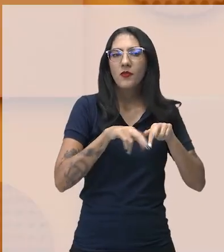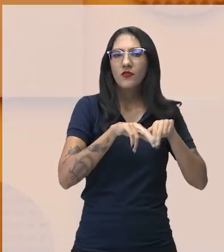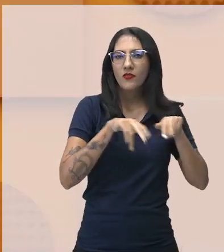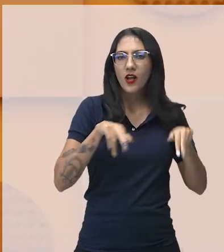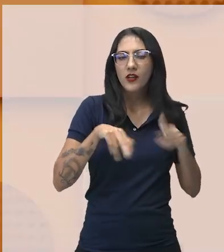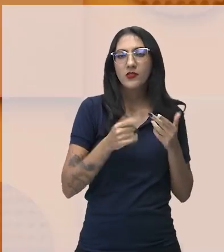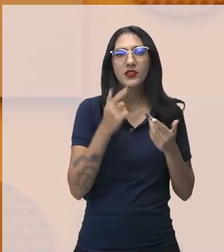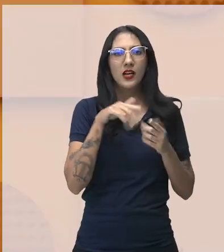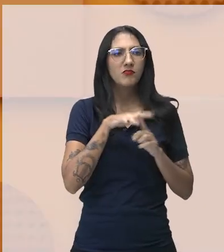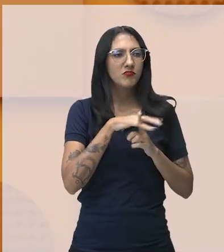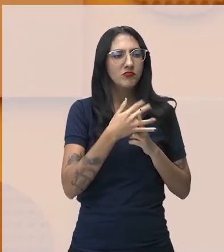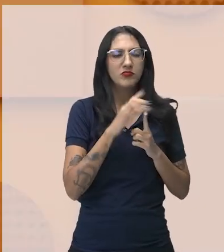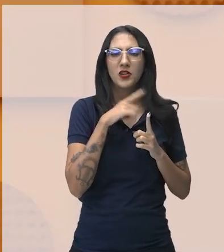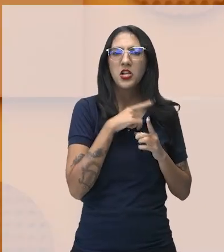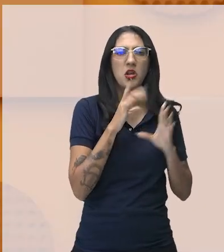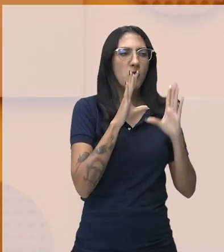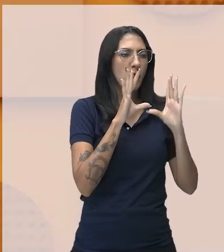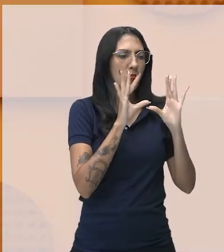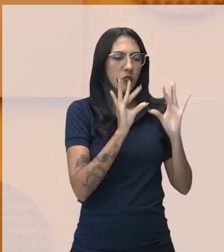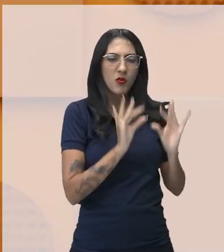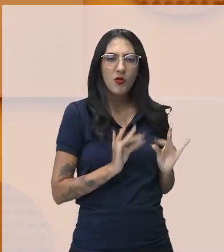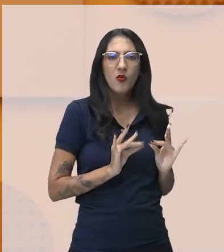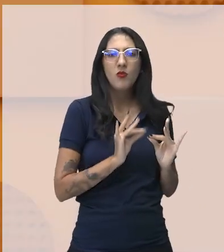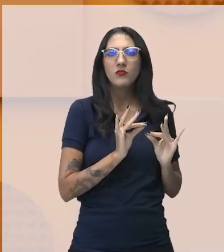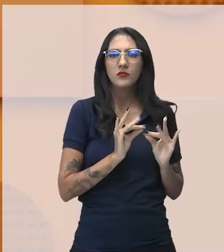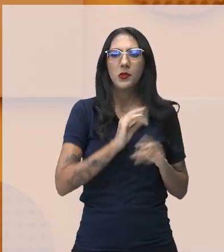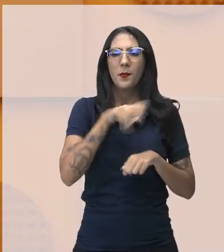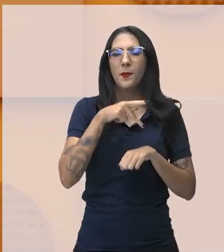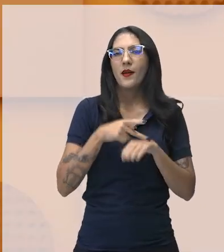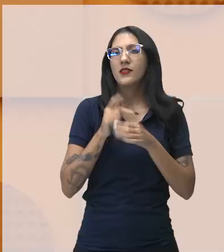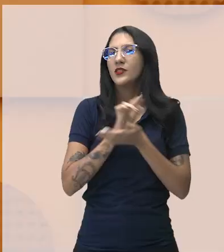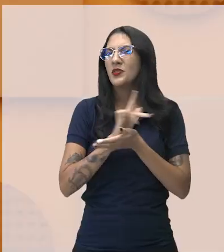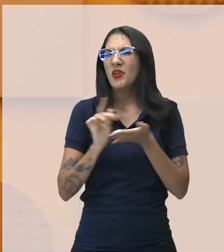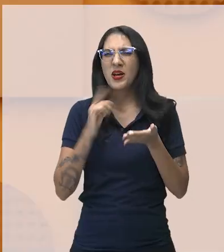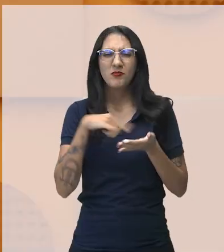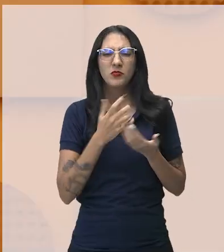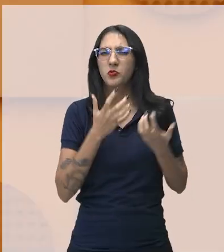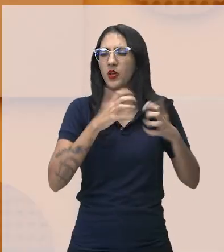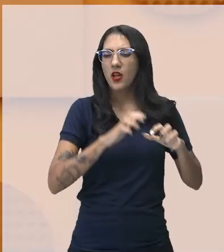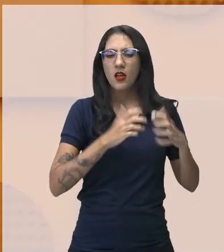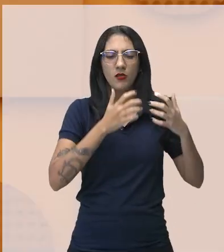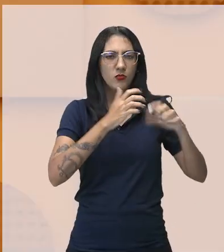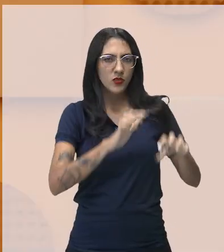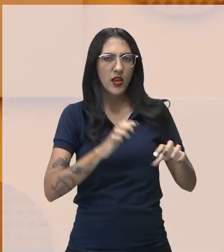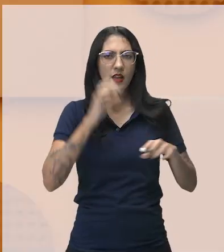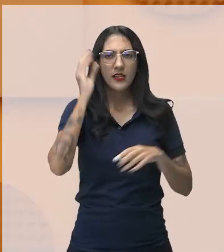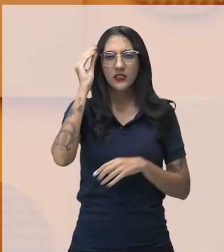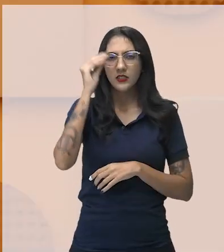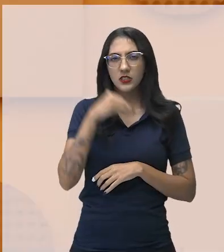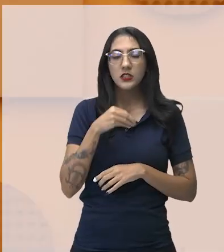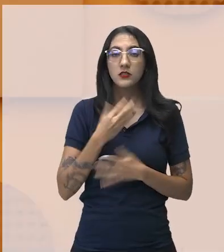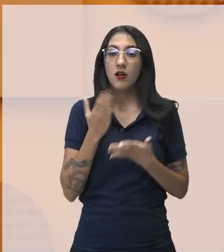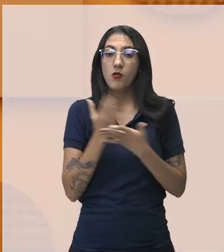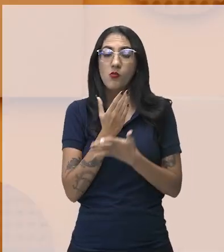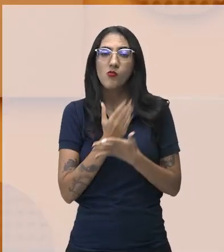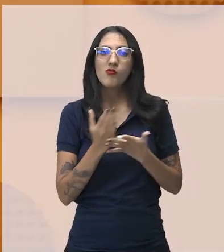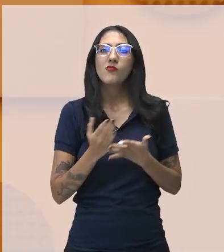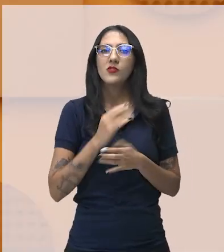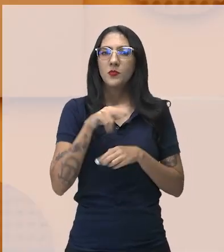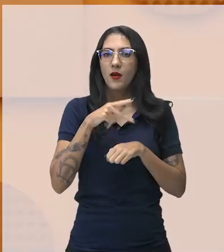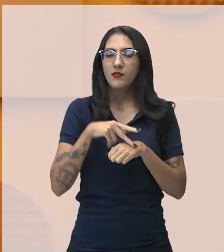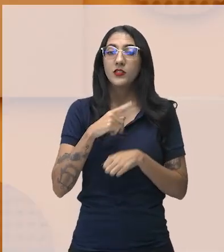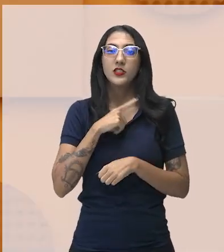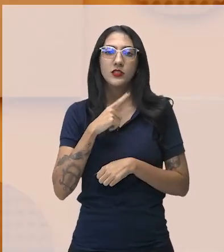socialista ele acabou diminuindo bastante aí em relação aos países que aderiram na época. Alguns ainda aderem, né? Como